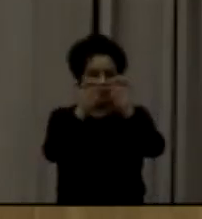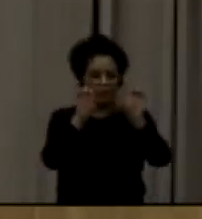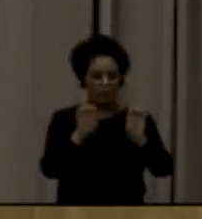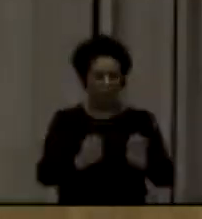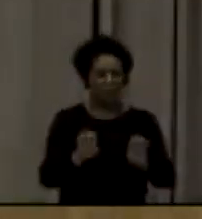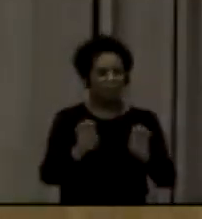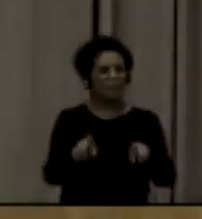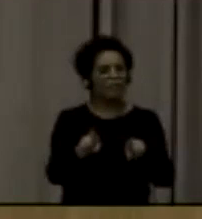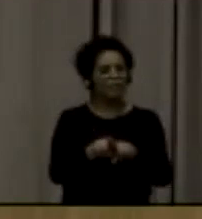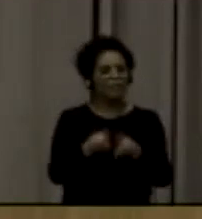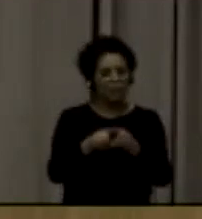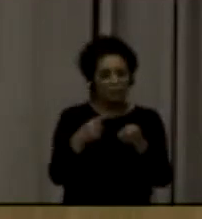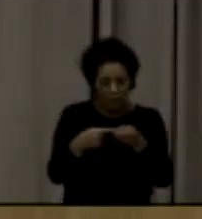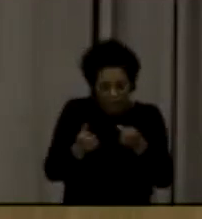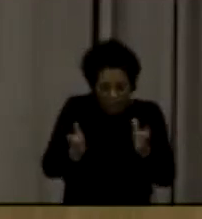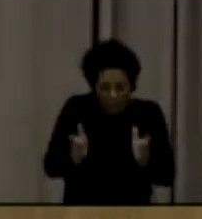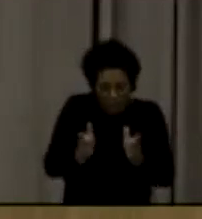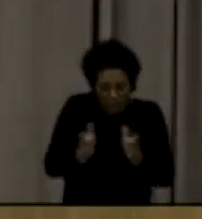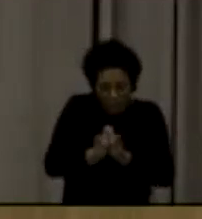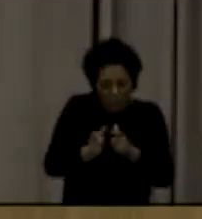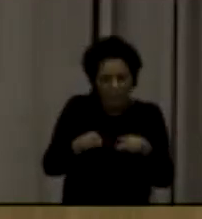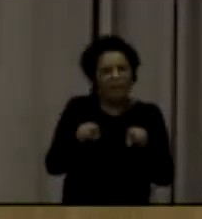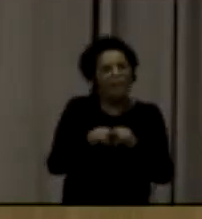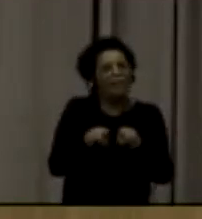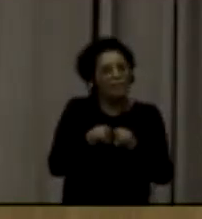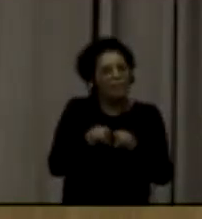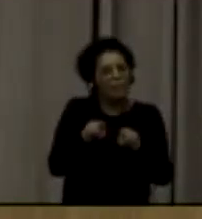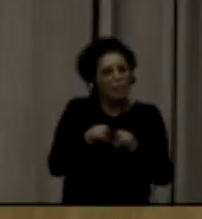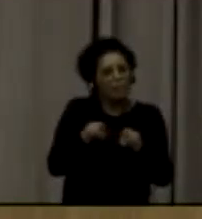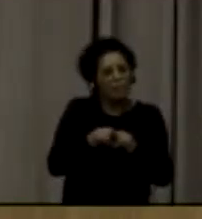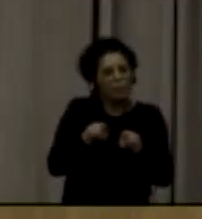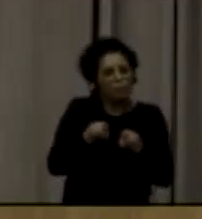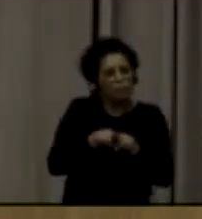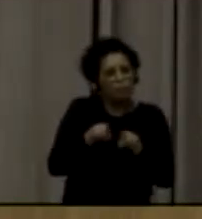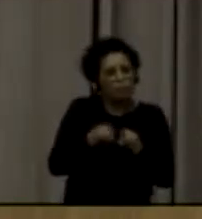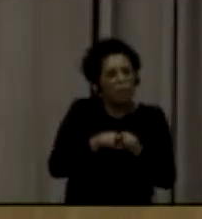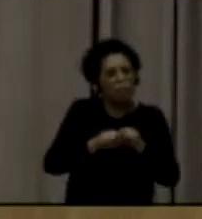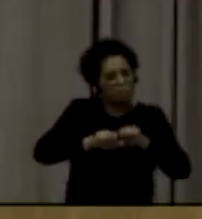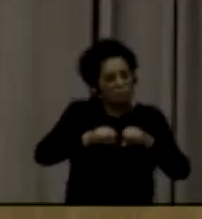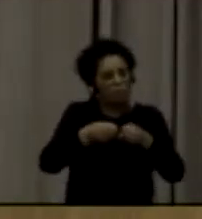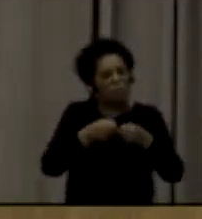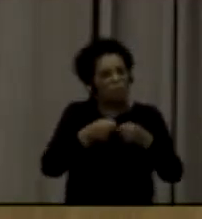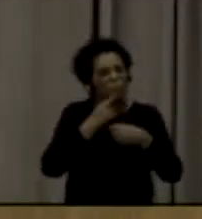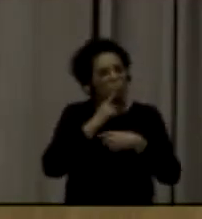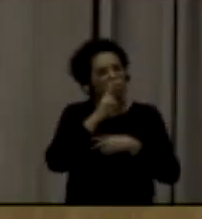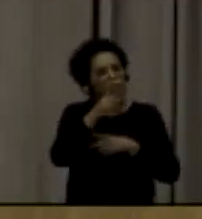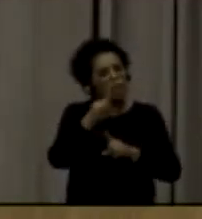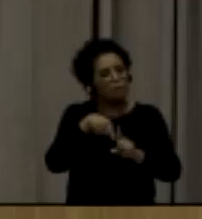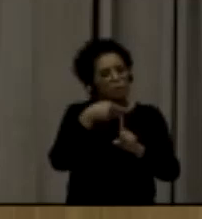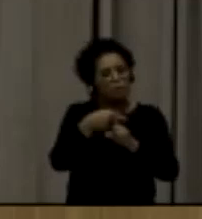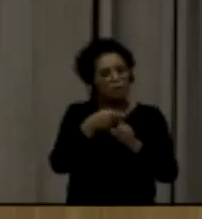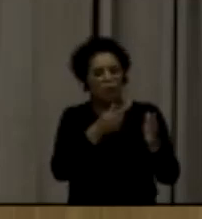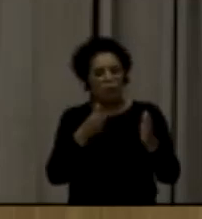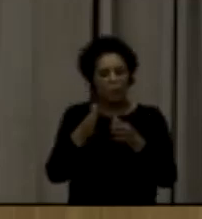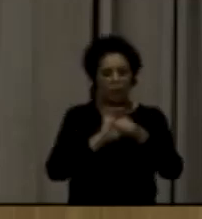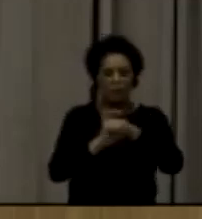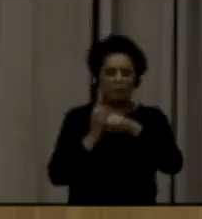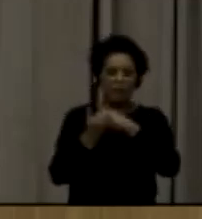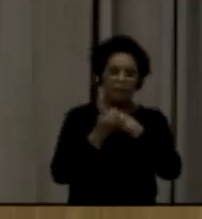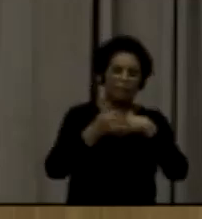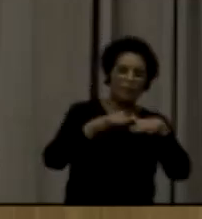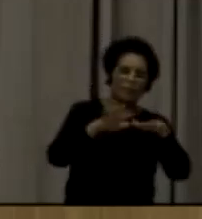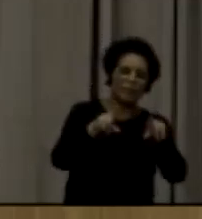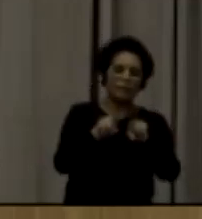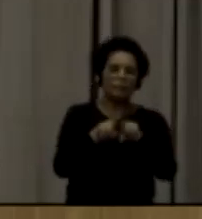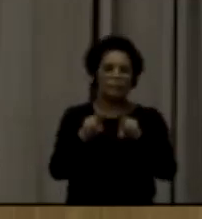infraestrutura, em cidades pequenas, onde nós também temos bons desempenhos durante a pandemia. Nós também temos